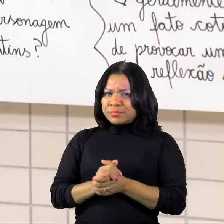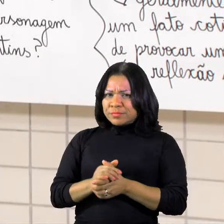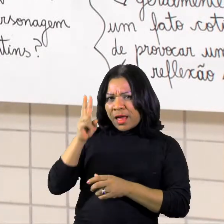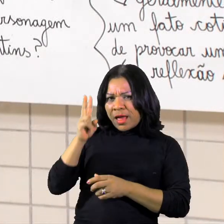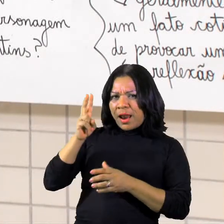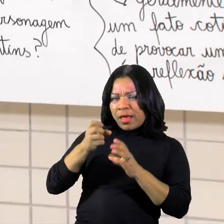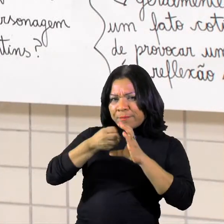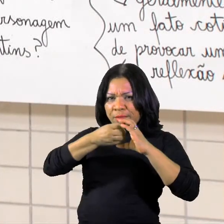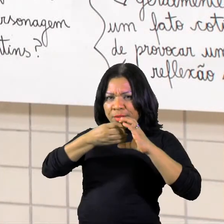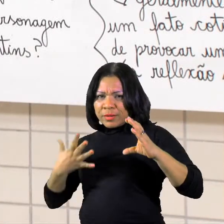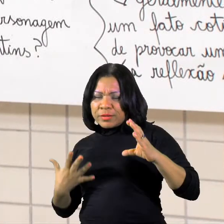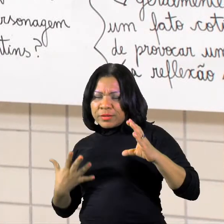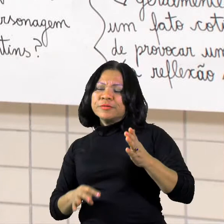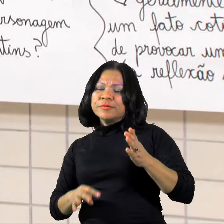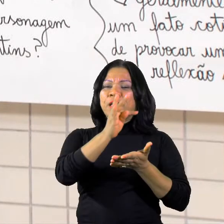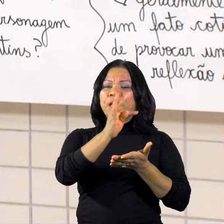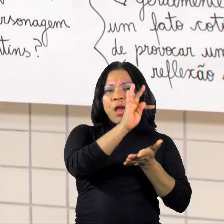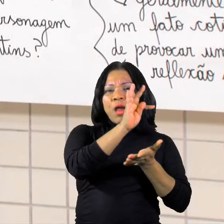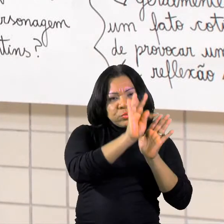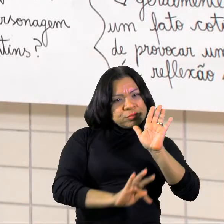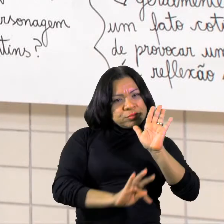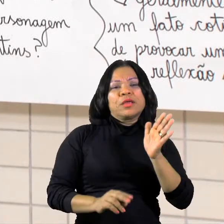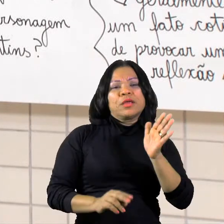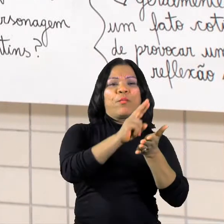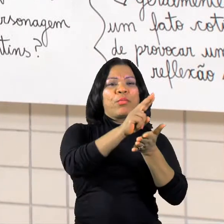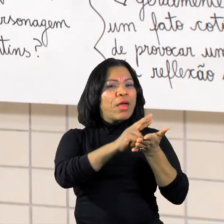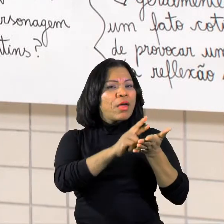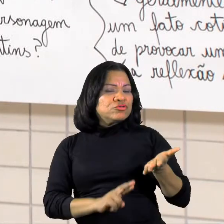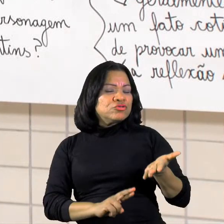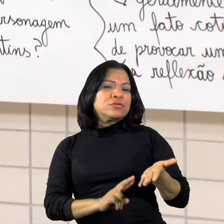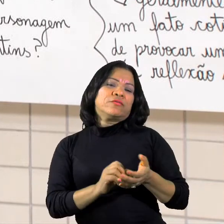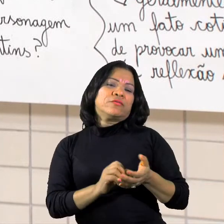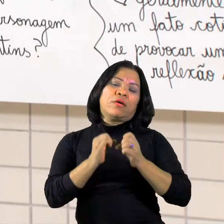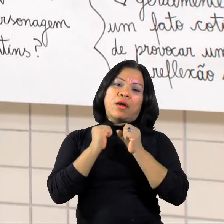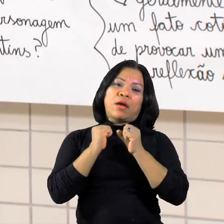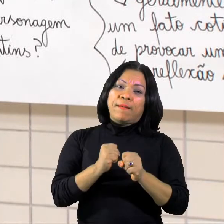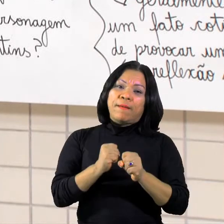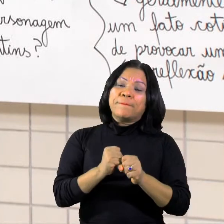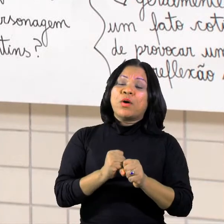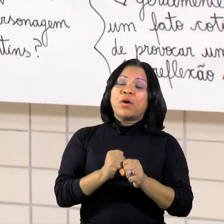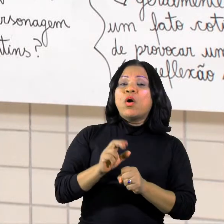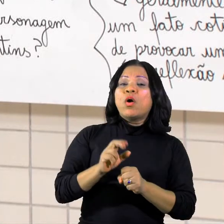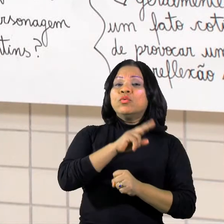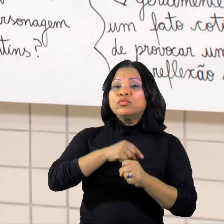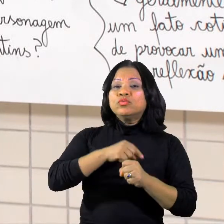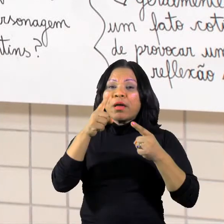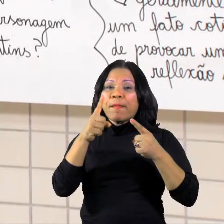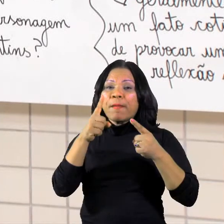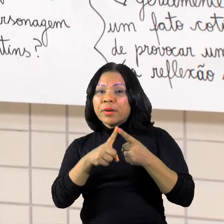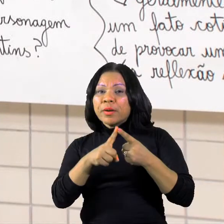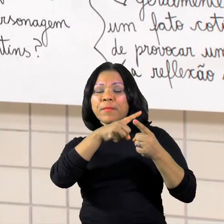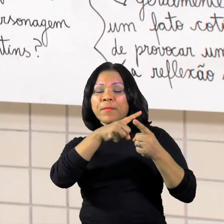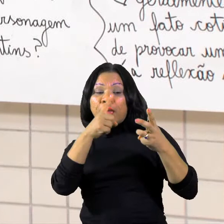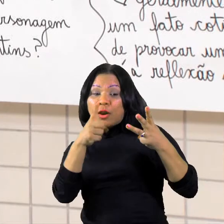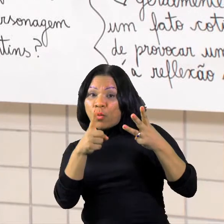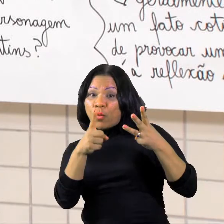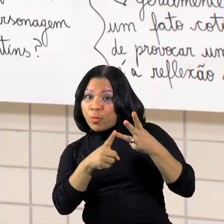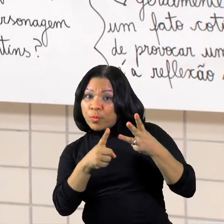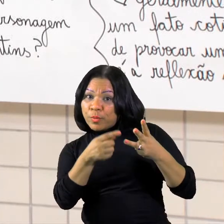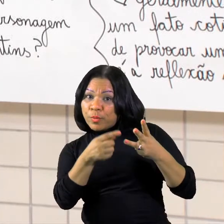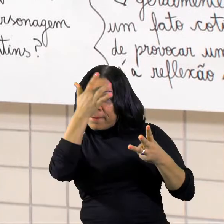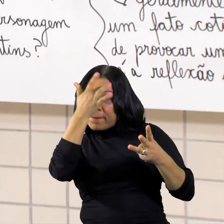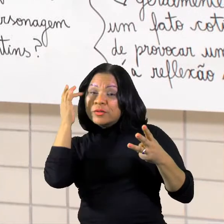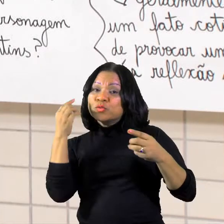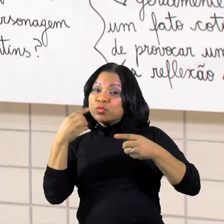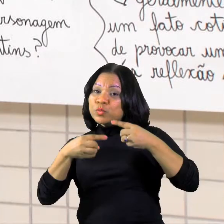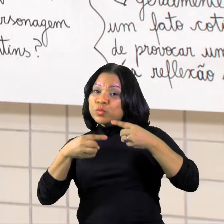texto narrativo, que pode utilizar a primeira ou a terceira pessoa do discurso. E